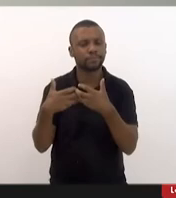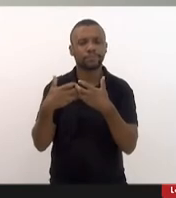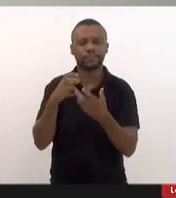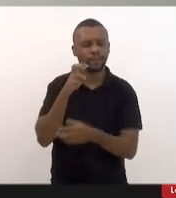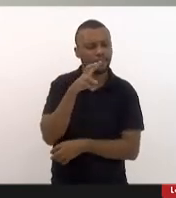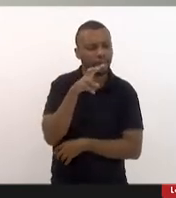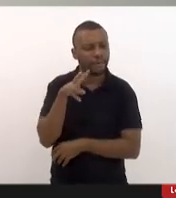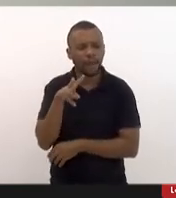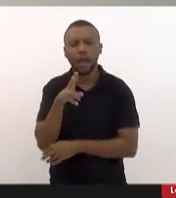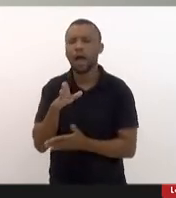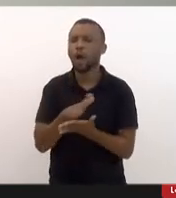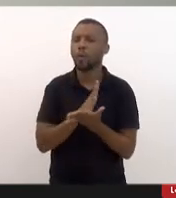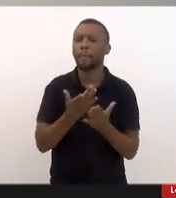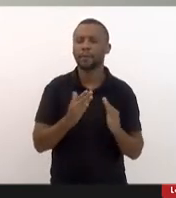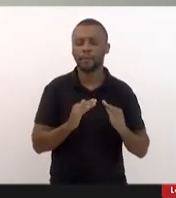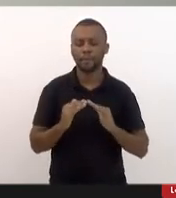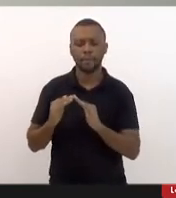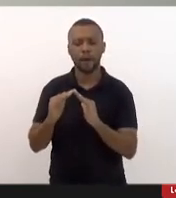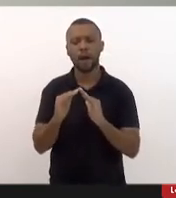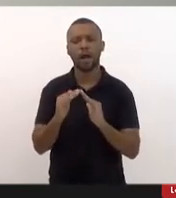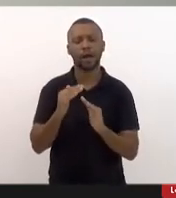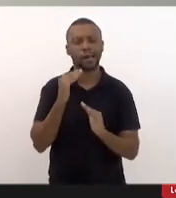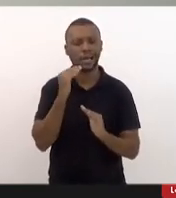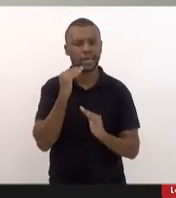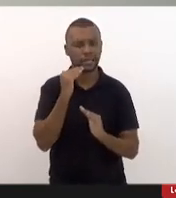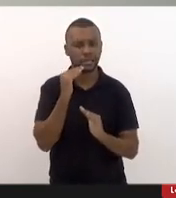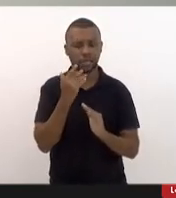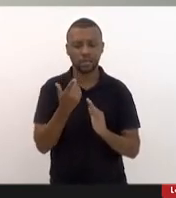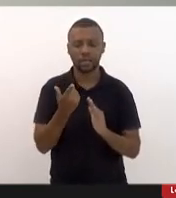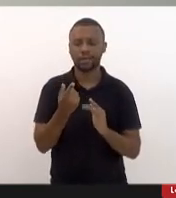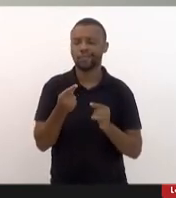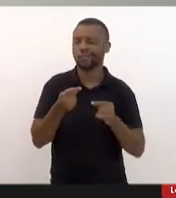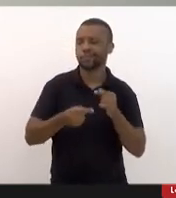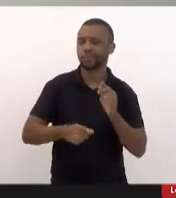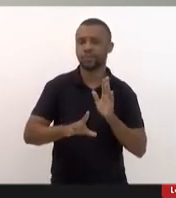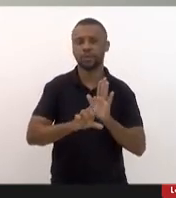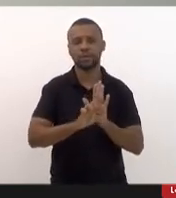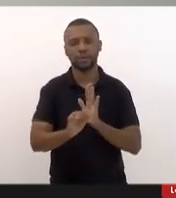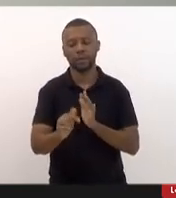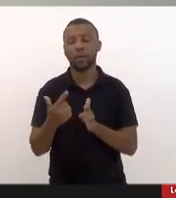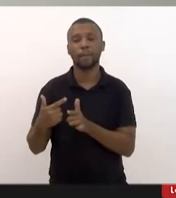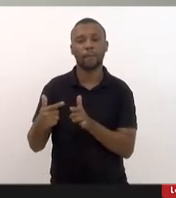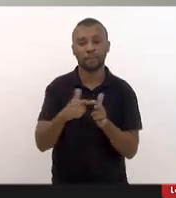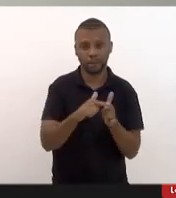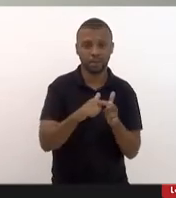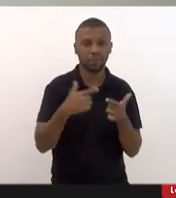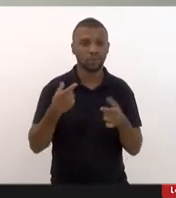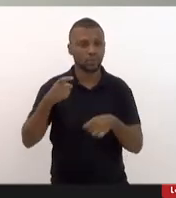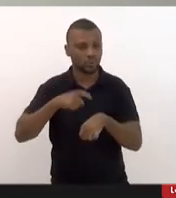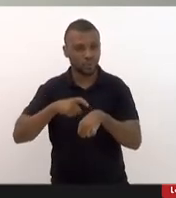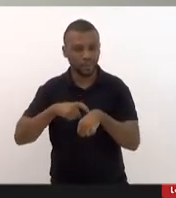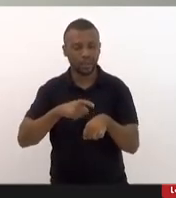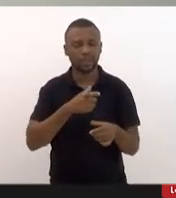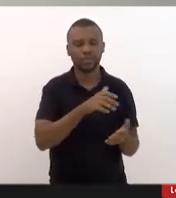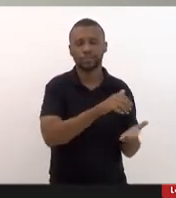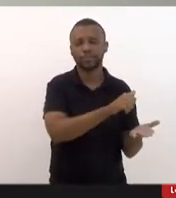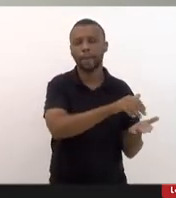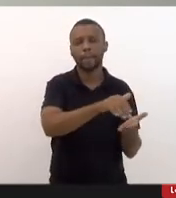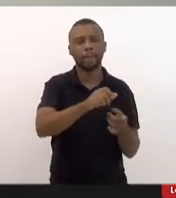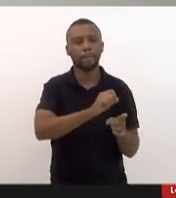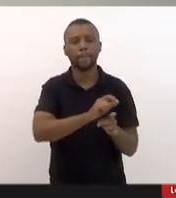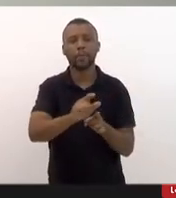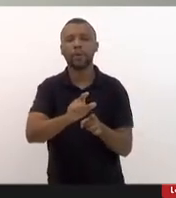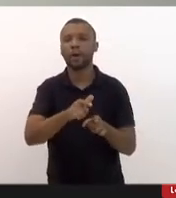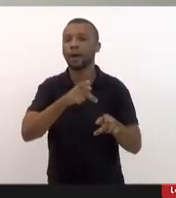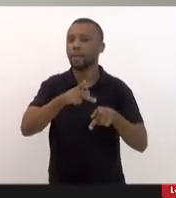ocupações irregulares, que são um problema, porque uma vez, de fato, implantado, retirada daquela população daquele local, se torna muito